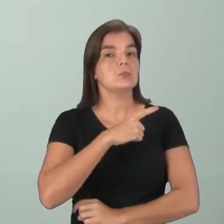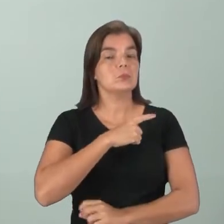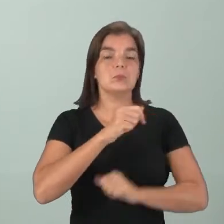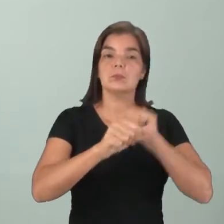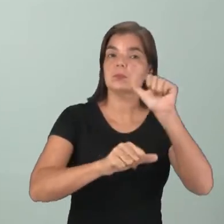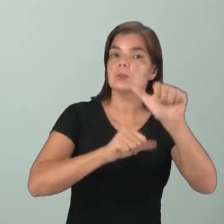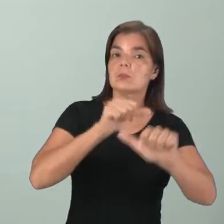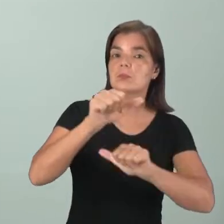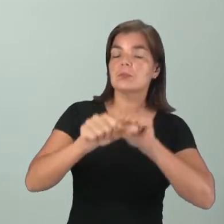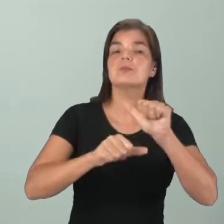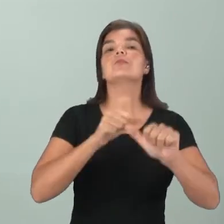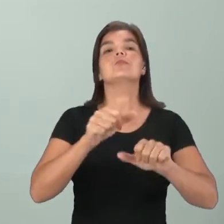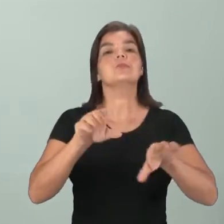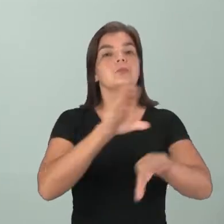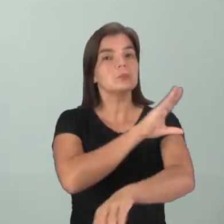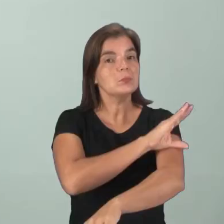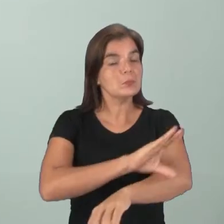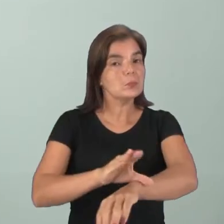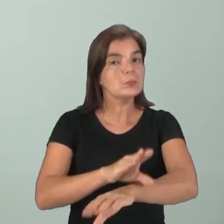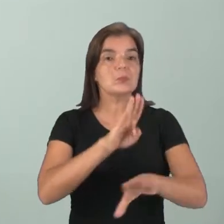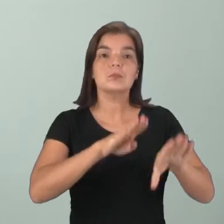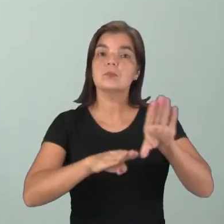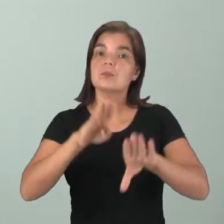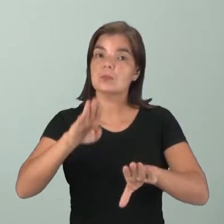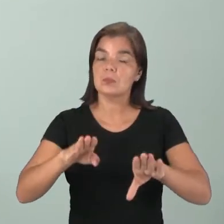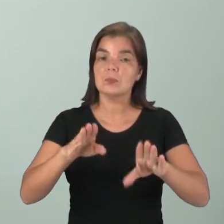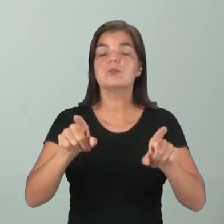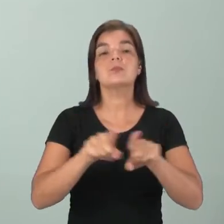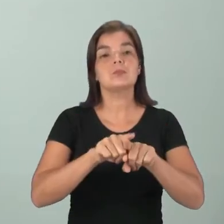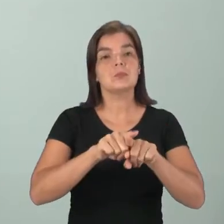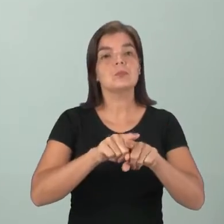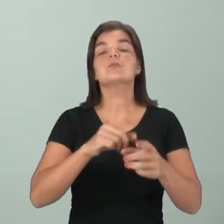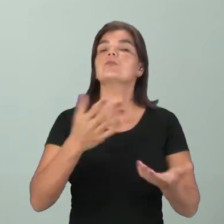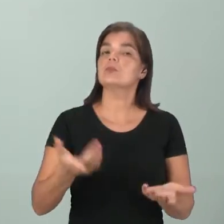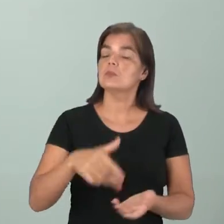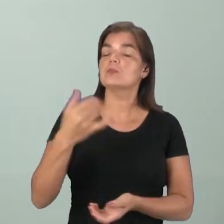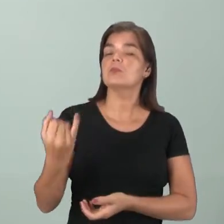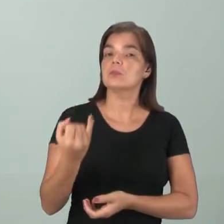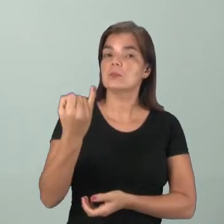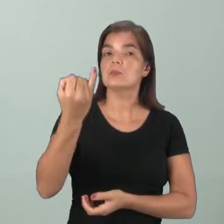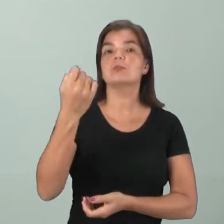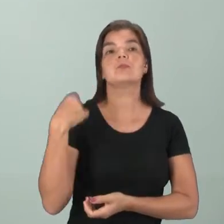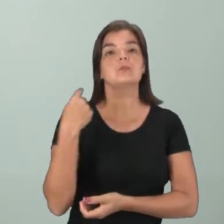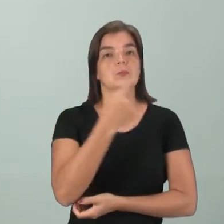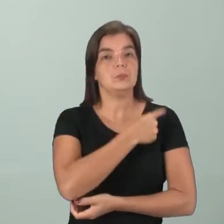tem que ter. Então, essa modificação da cultura, de acordo com esse rompimento desse